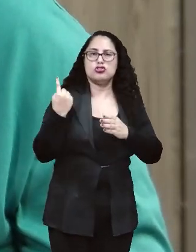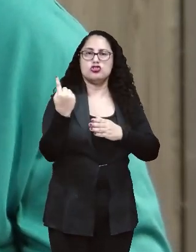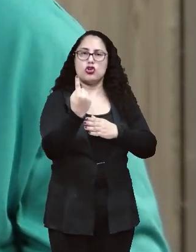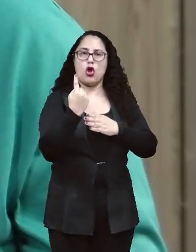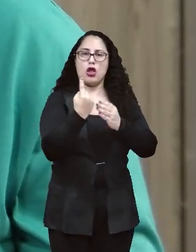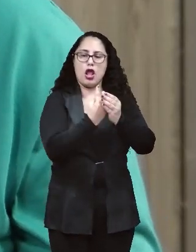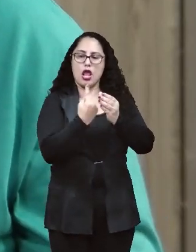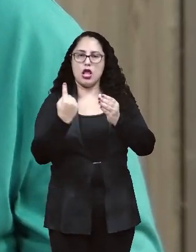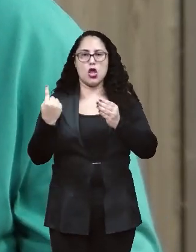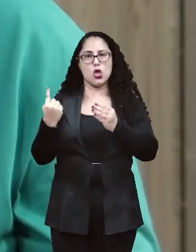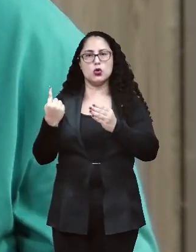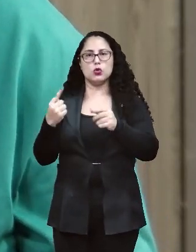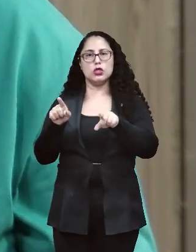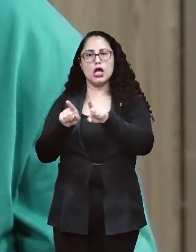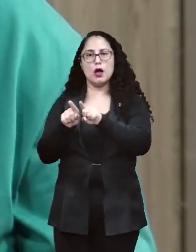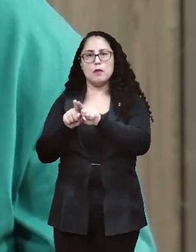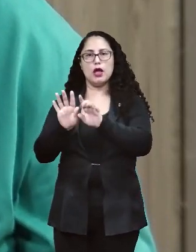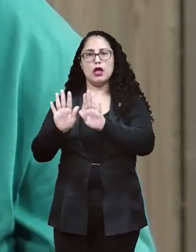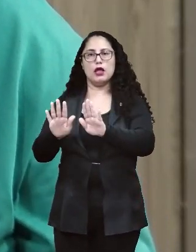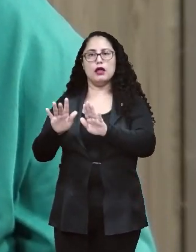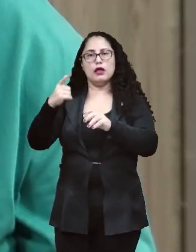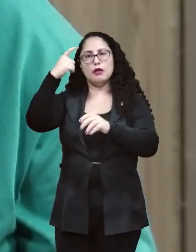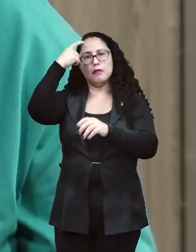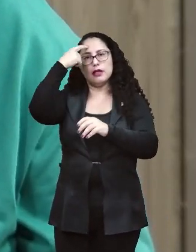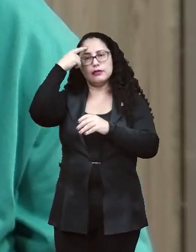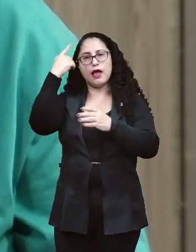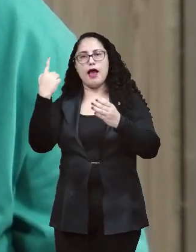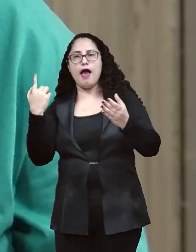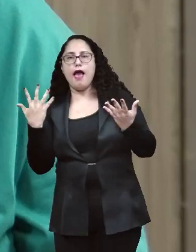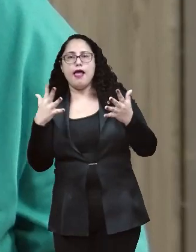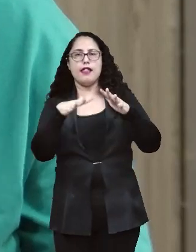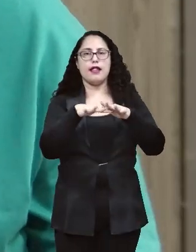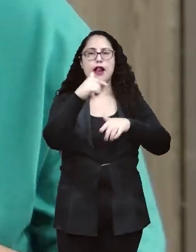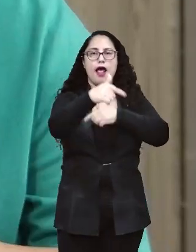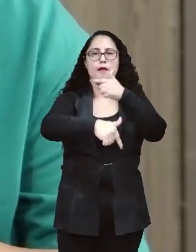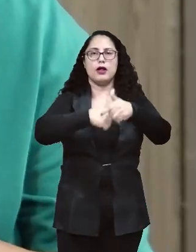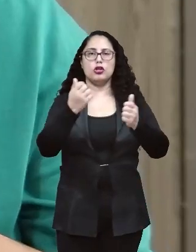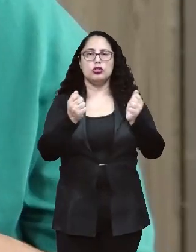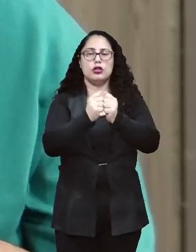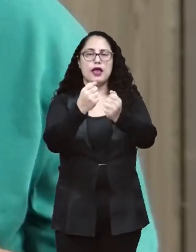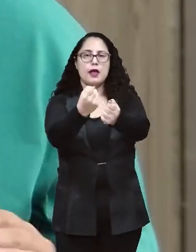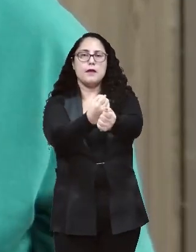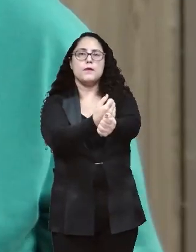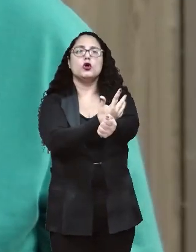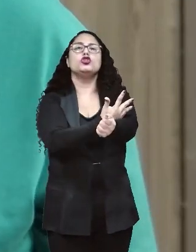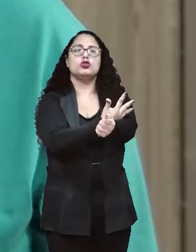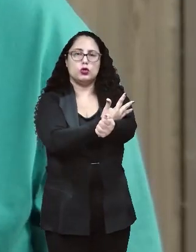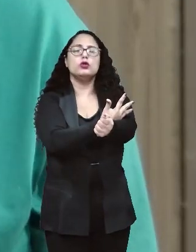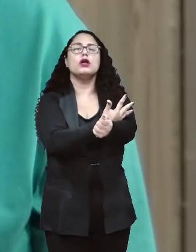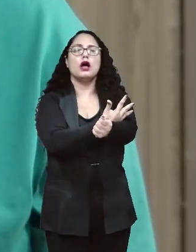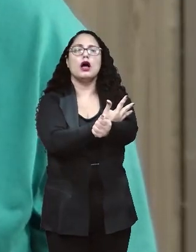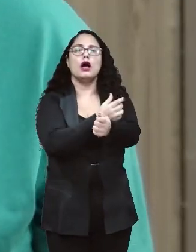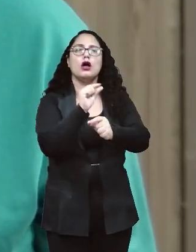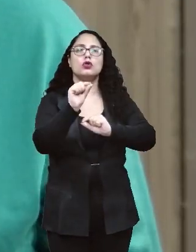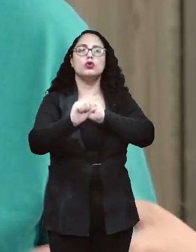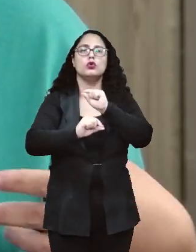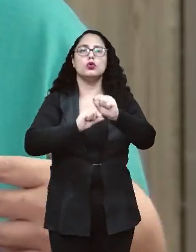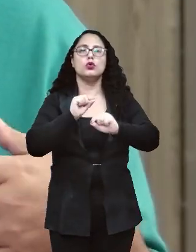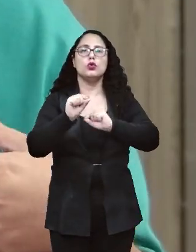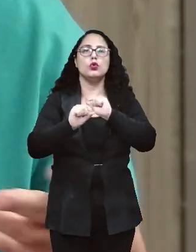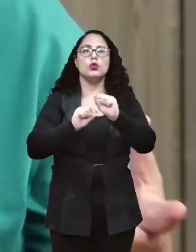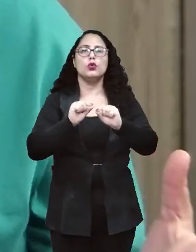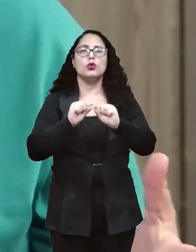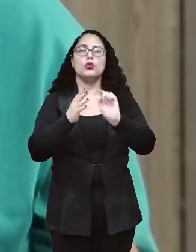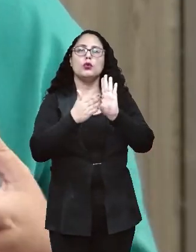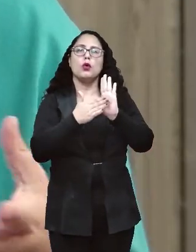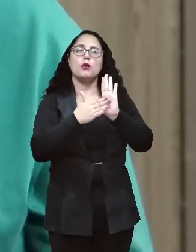nos excluem. E a gente precisa estar integrado, trabalhando junto, se emocionando assim com